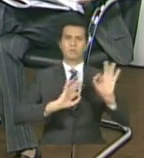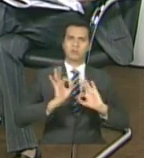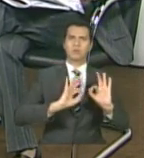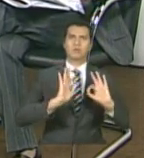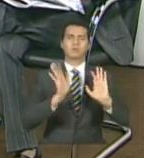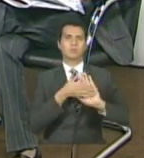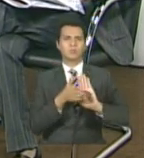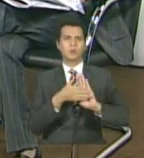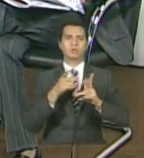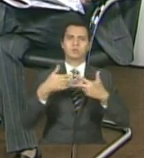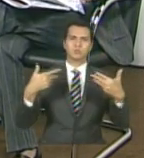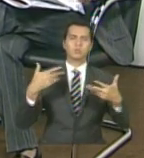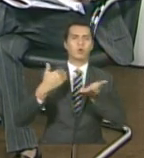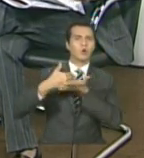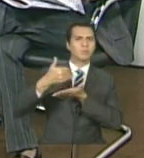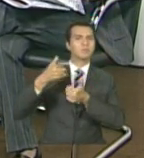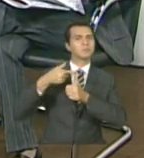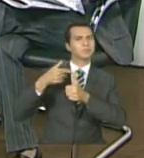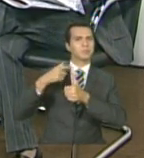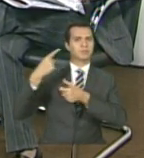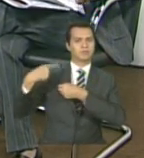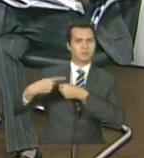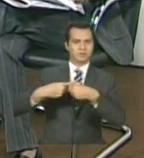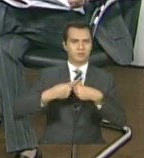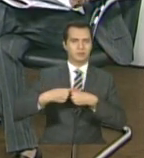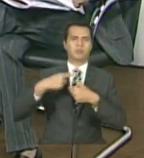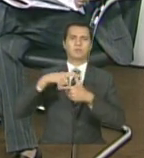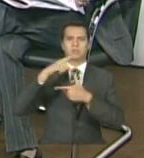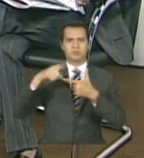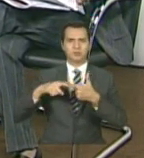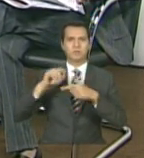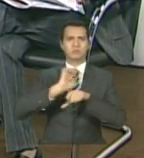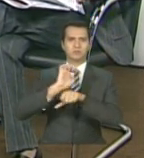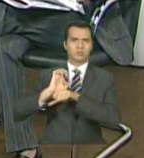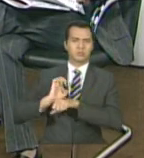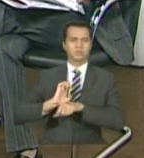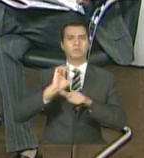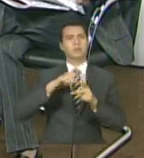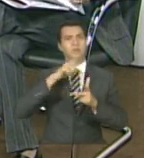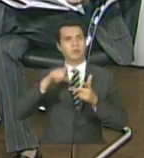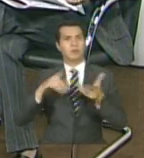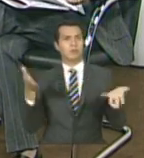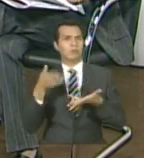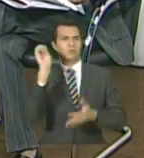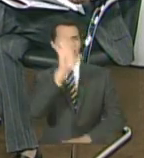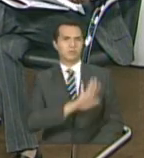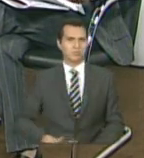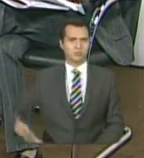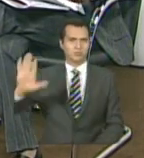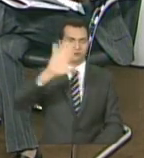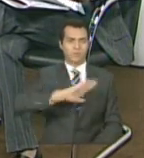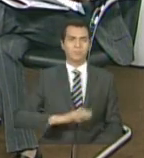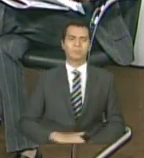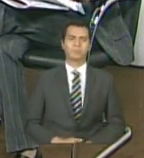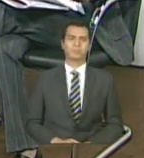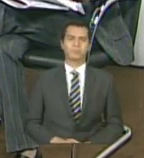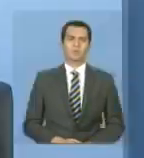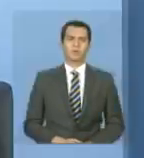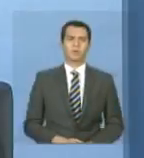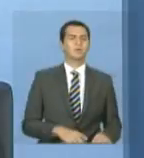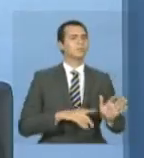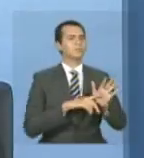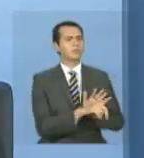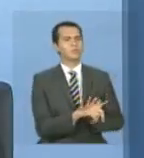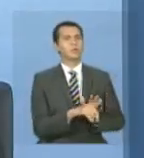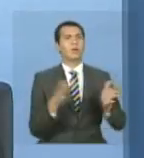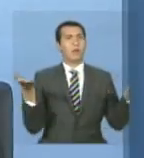neste processo desde os municípios, estados, territórios. Então, todo esse conteúdo, essa metodologia que será usada agora